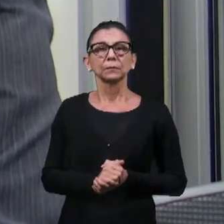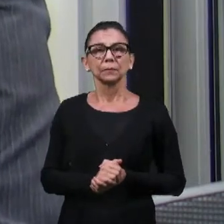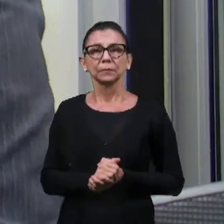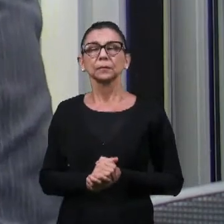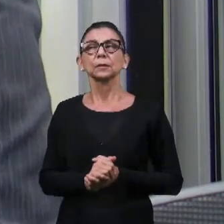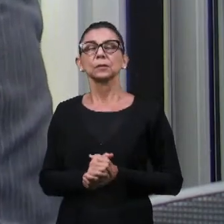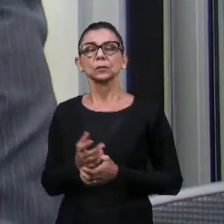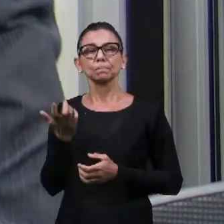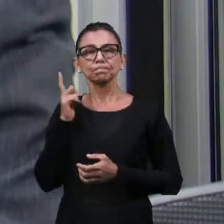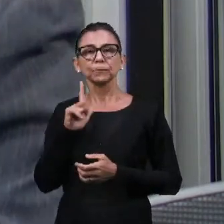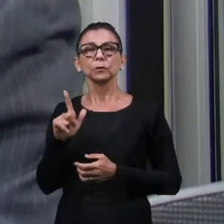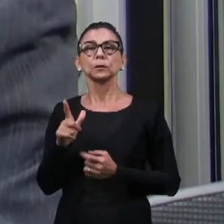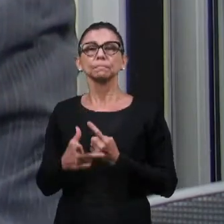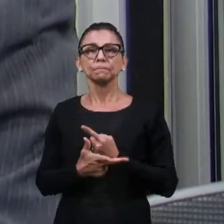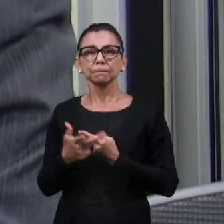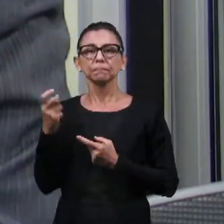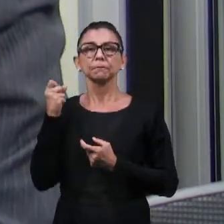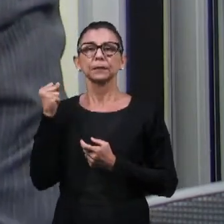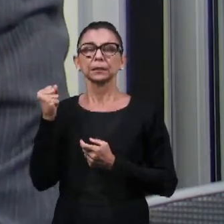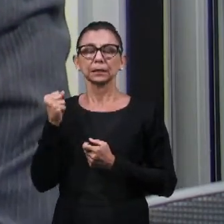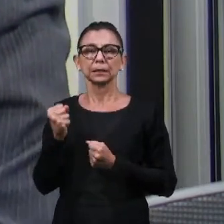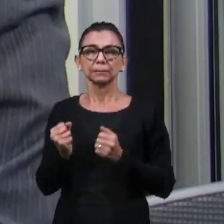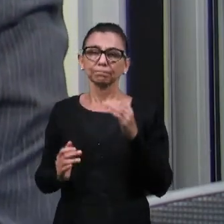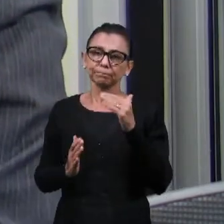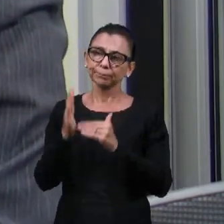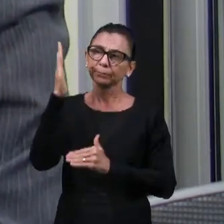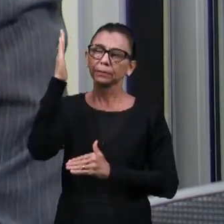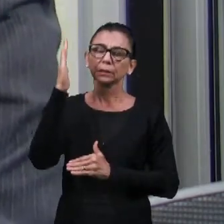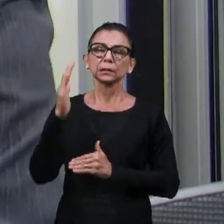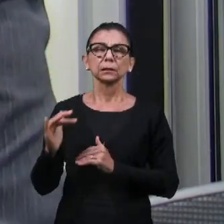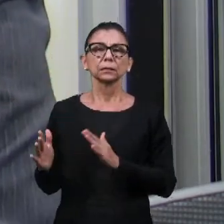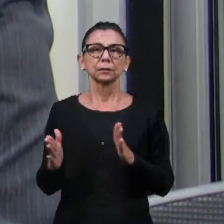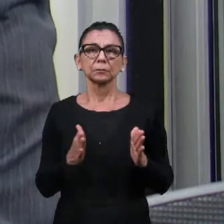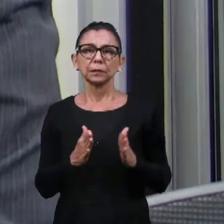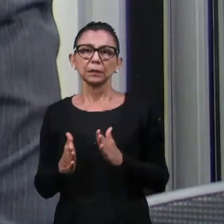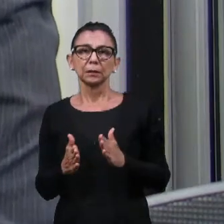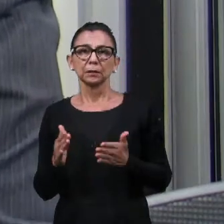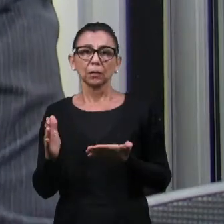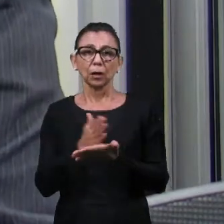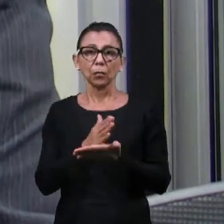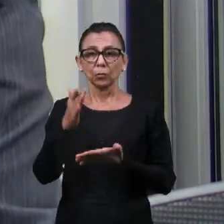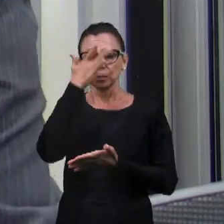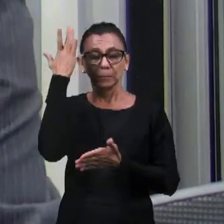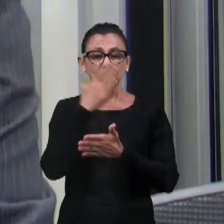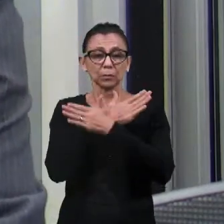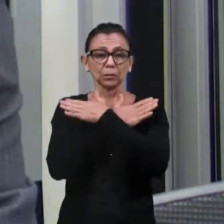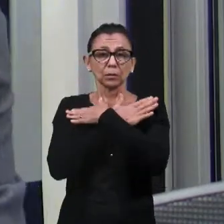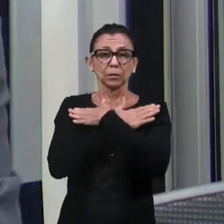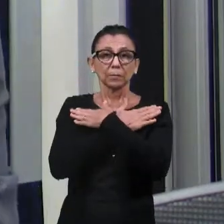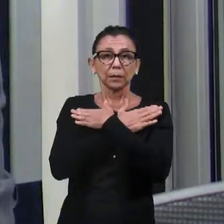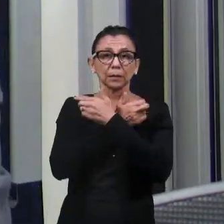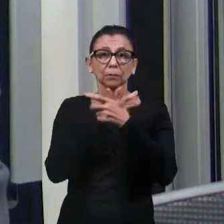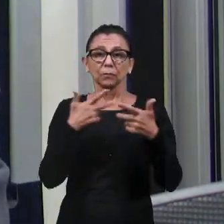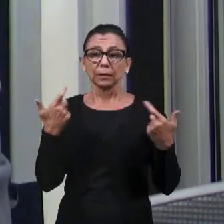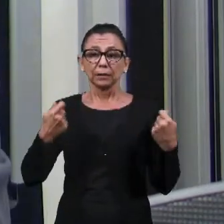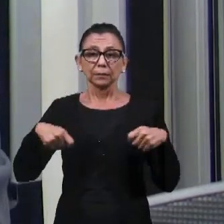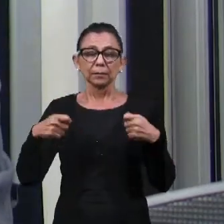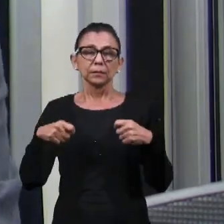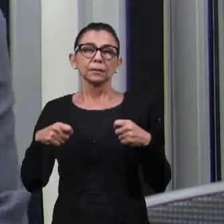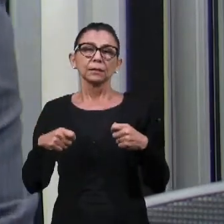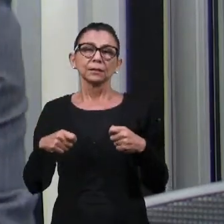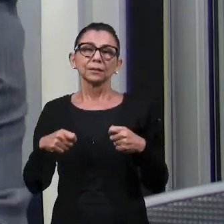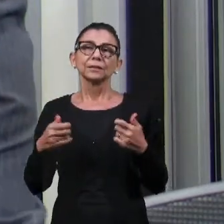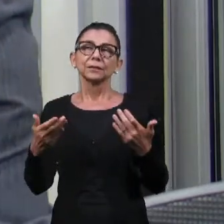mas vencer esse período. Foi um período de muita enfermidade, assistência, desemprego. Então, houve necessário, e o Espírito Santo, ele